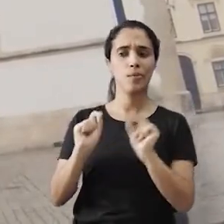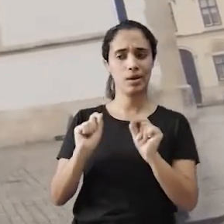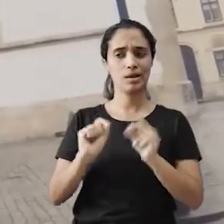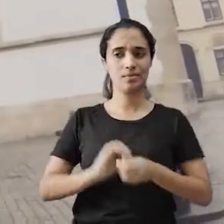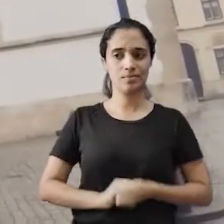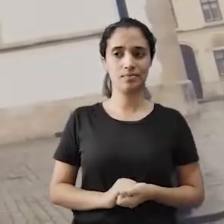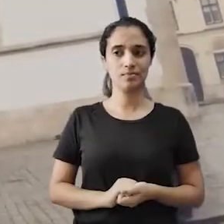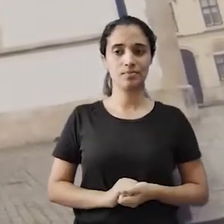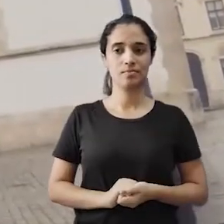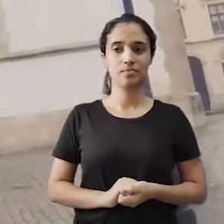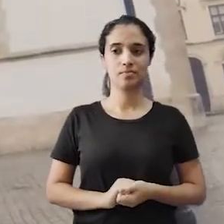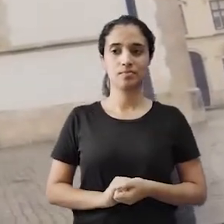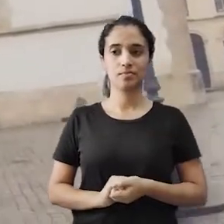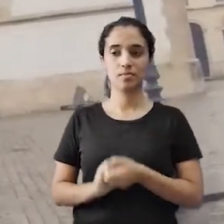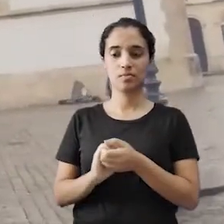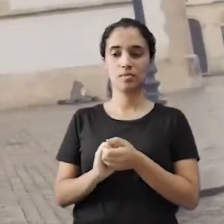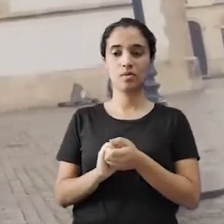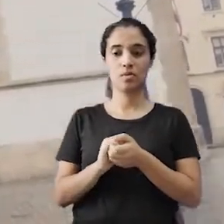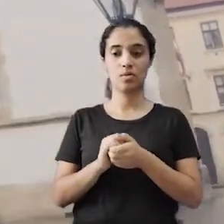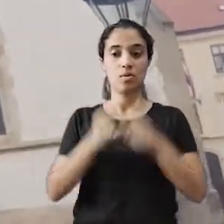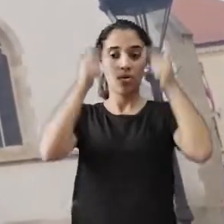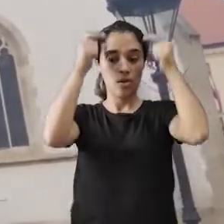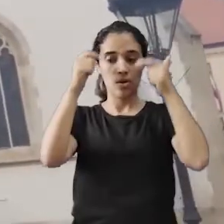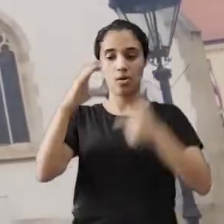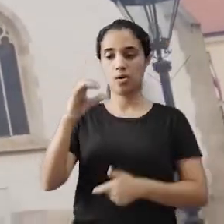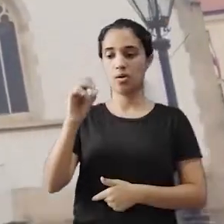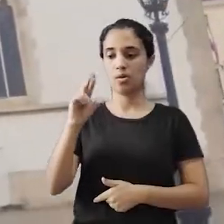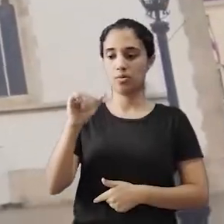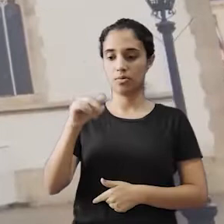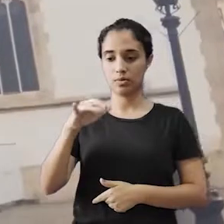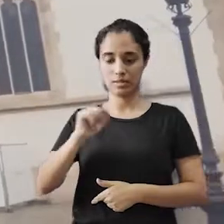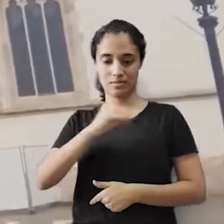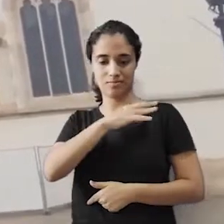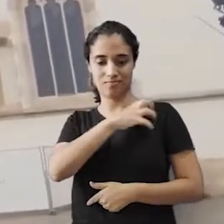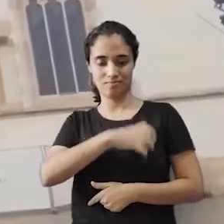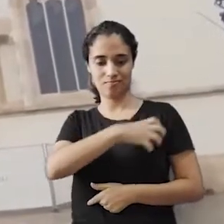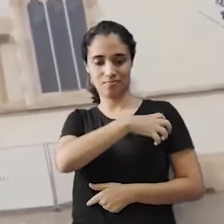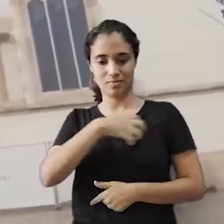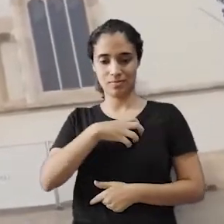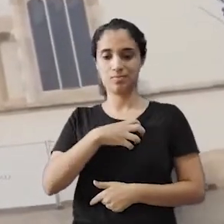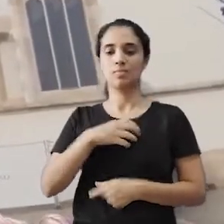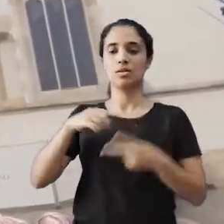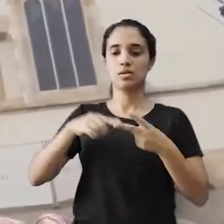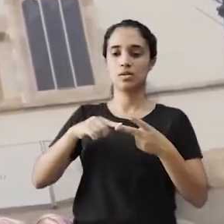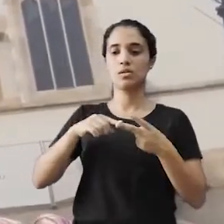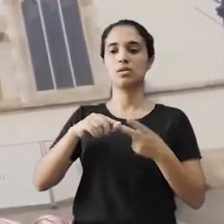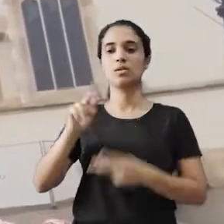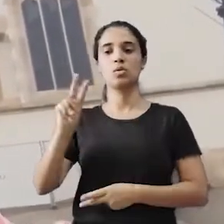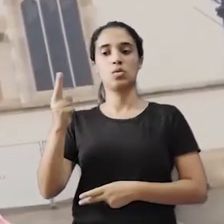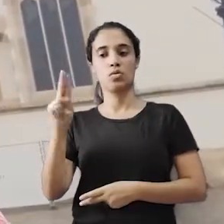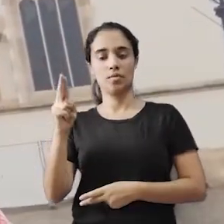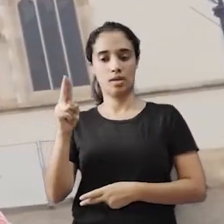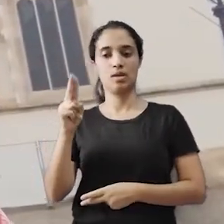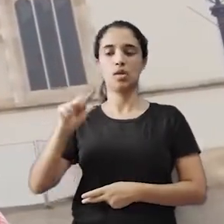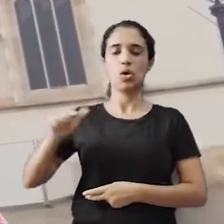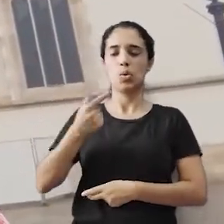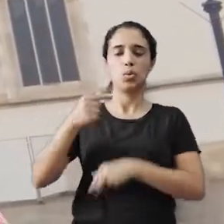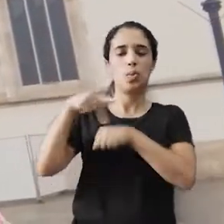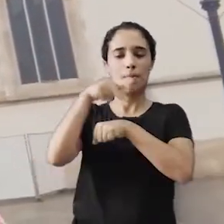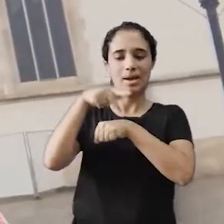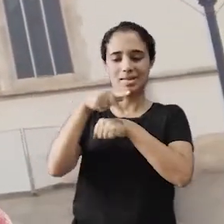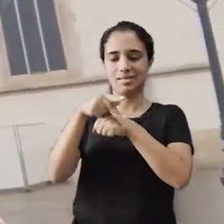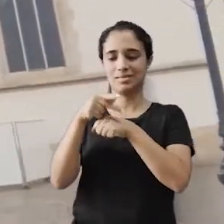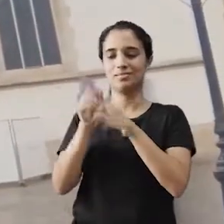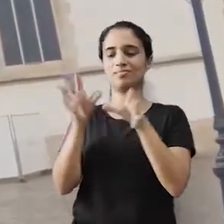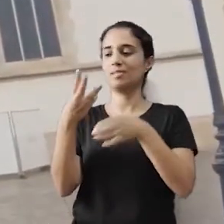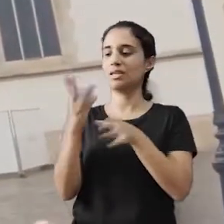é o do reino da Croácia, da Eslovênia e da Dalmácia, né? Então, são